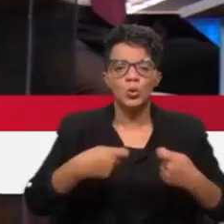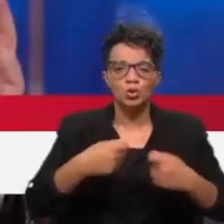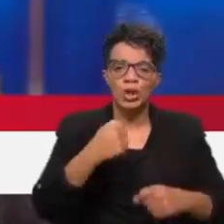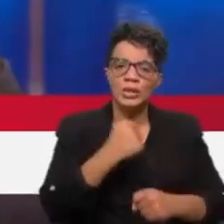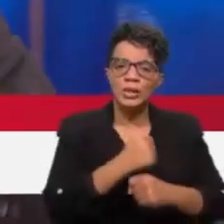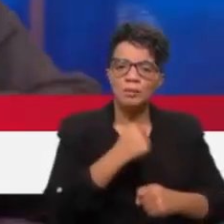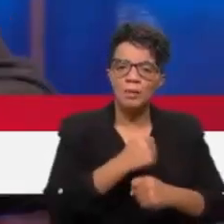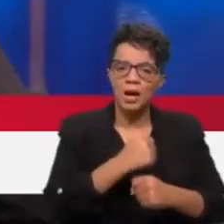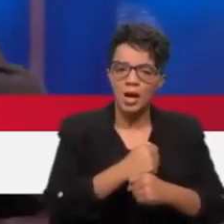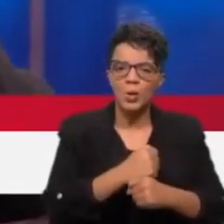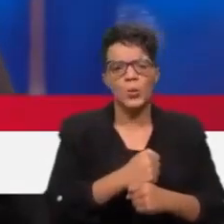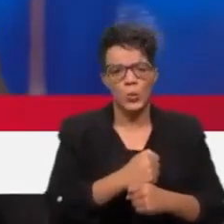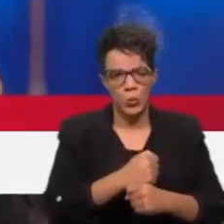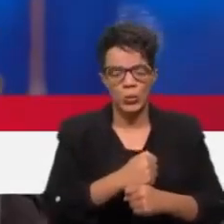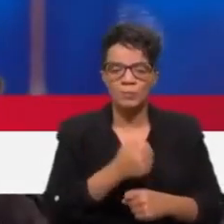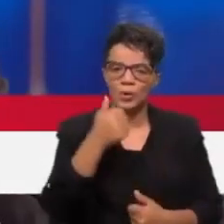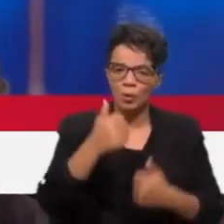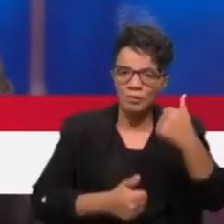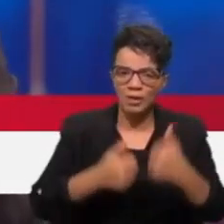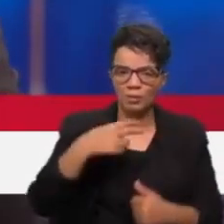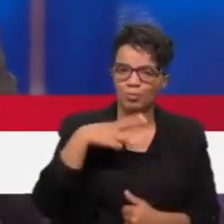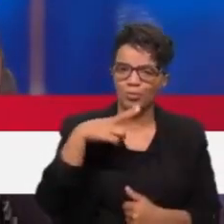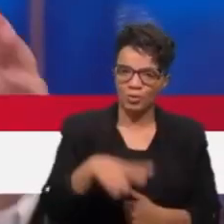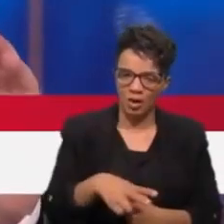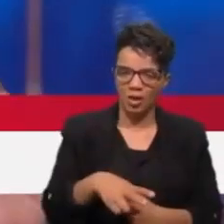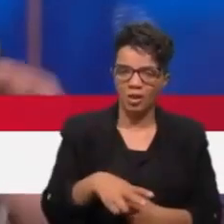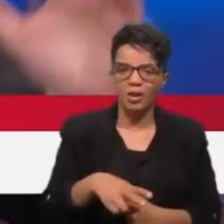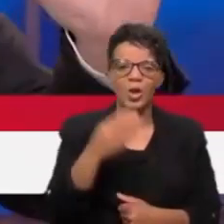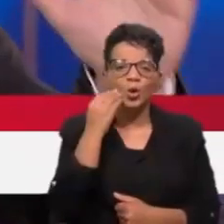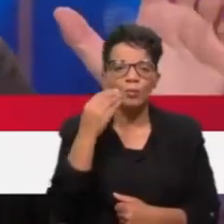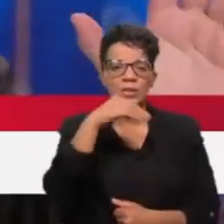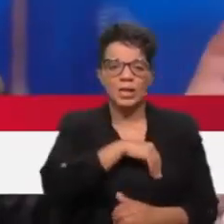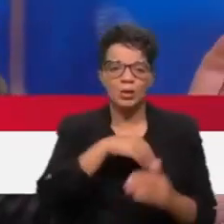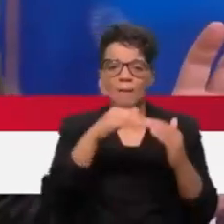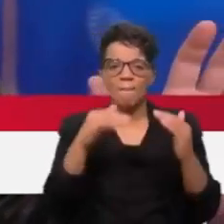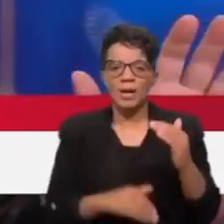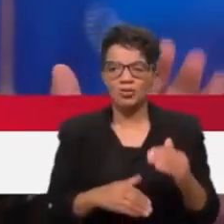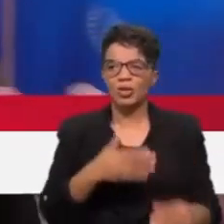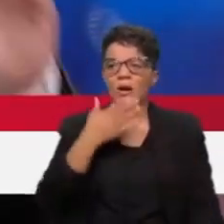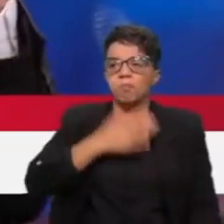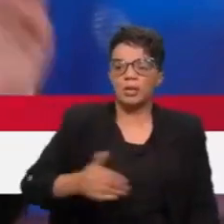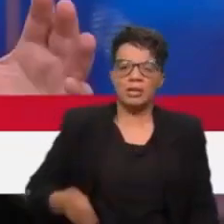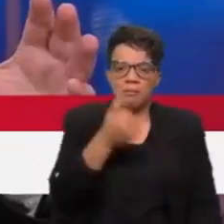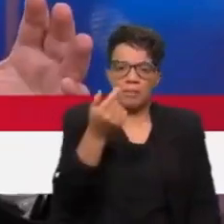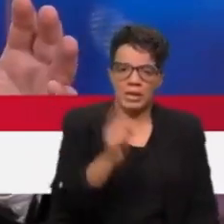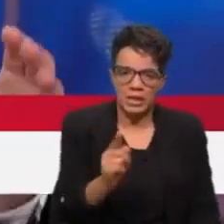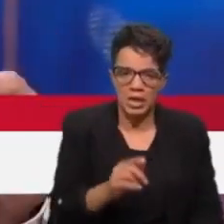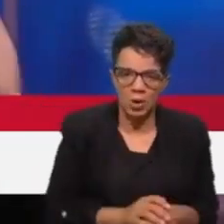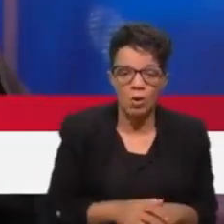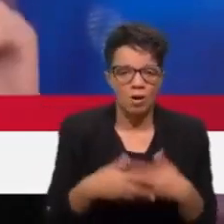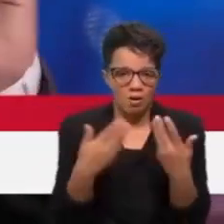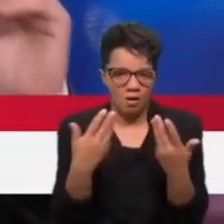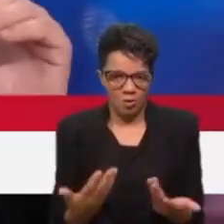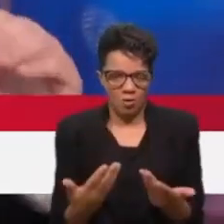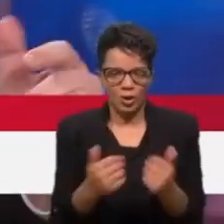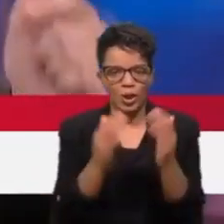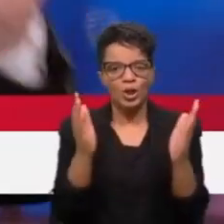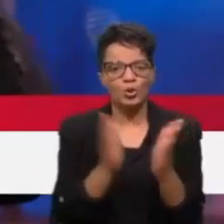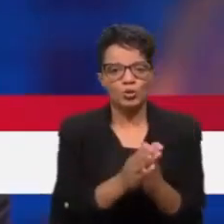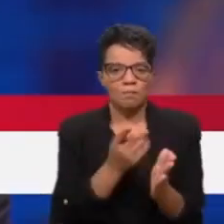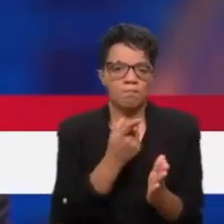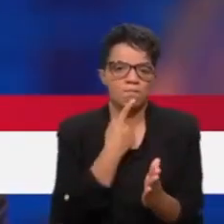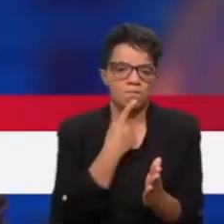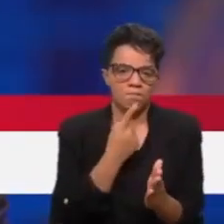do trabalho e em que a competitividade portuguesa se ia fazer com salários baixos Ainda bem que já não estamos aí ainda bem que agora já toda a gente